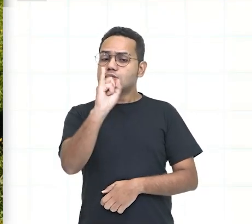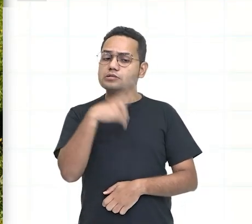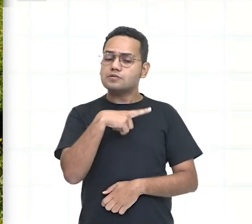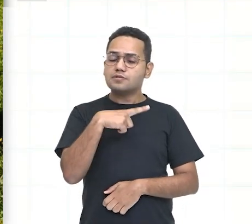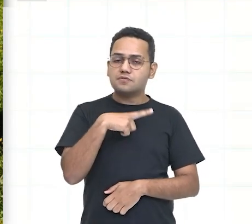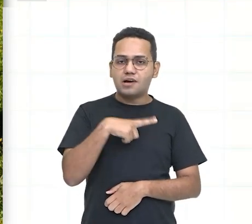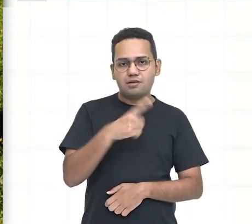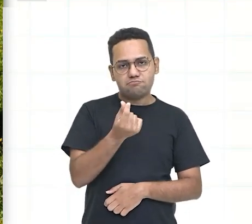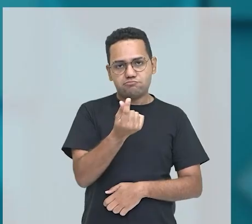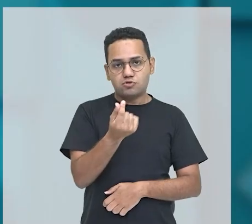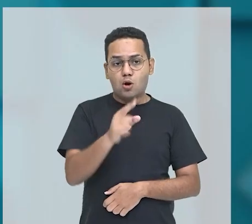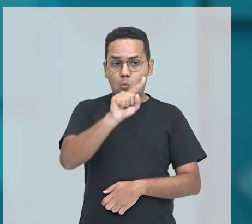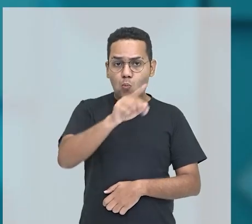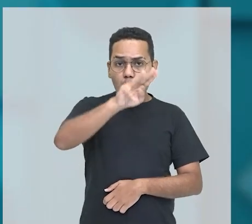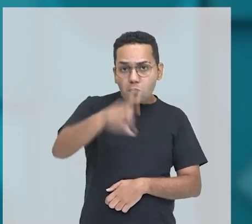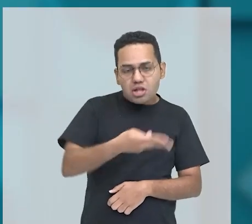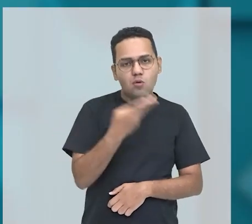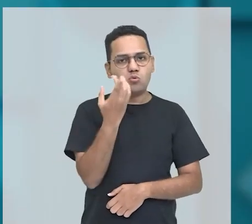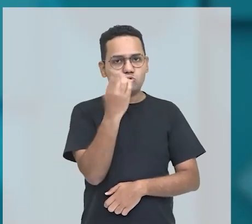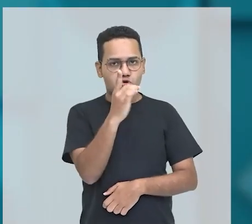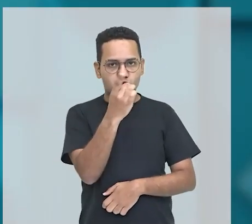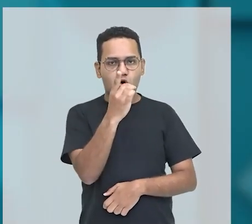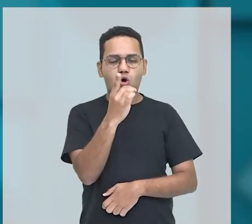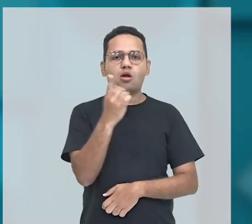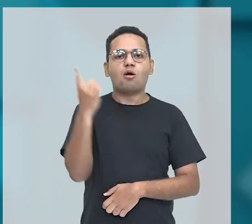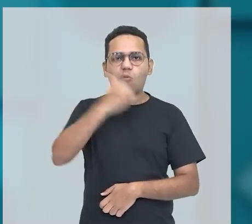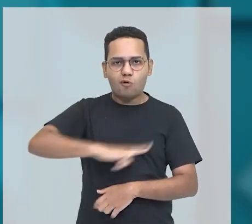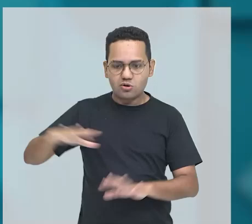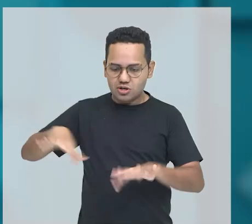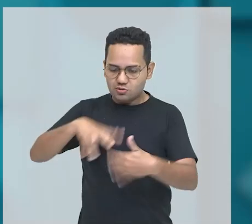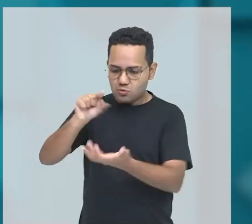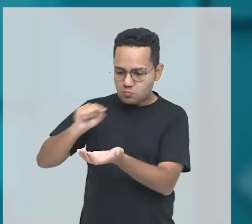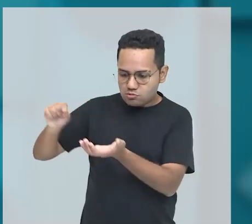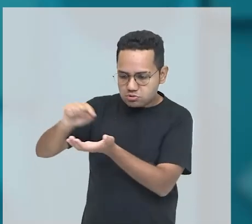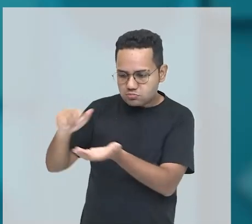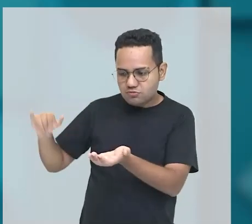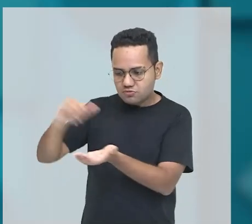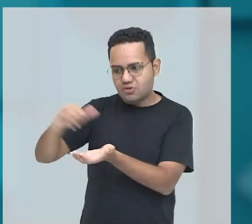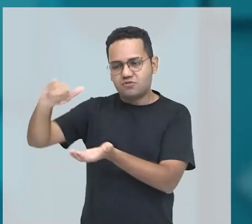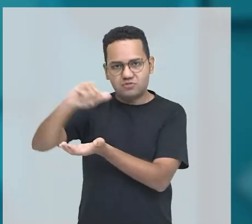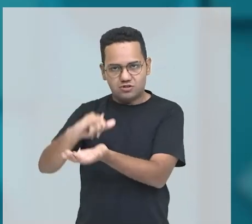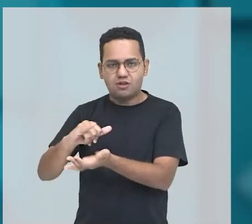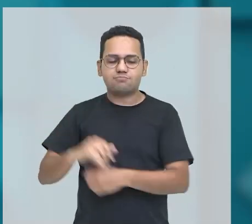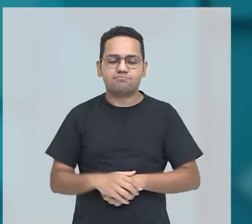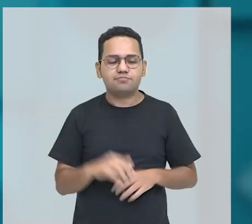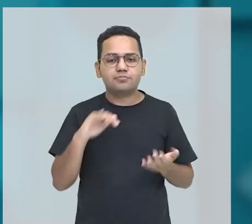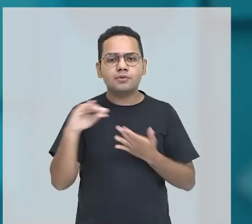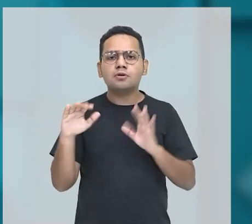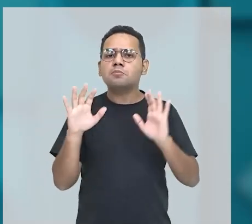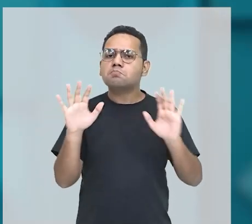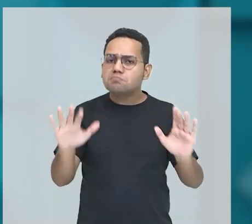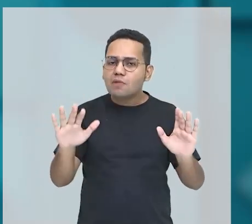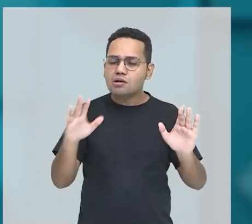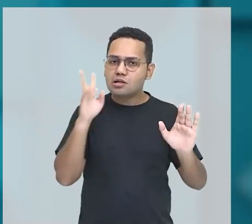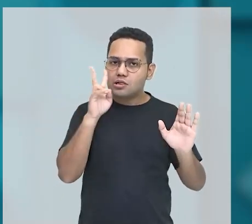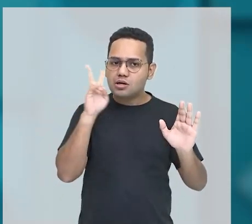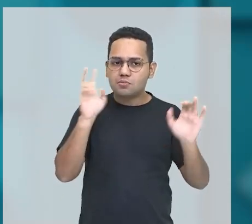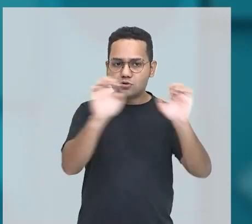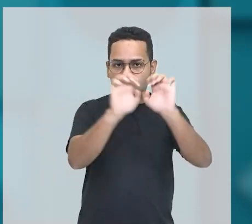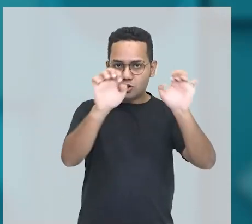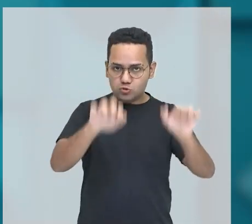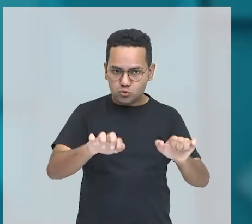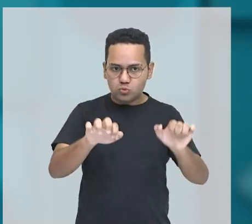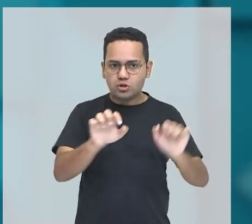certo? Todos esses exemplos trazem, então, a presença, né, sempre da estrutura. If,